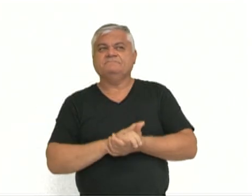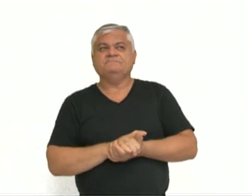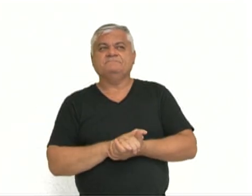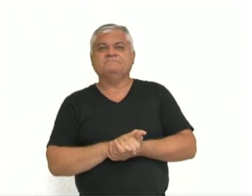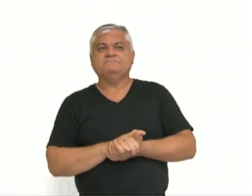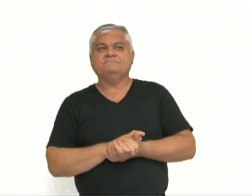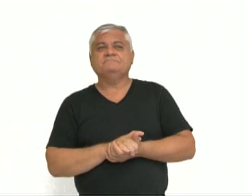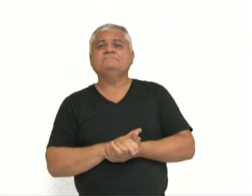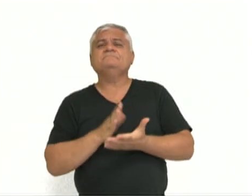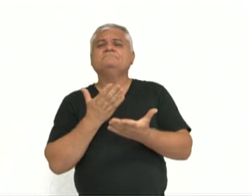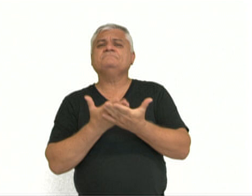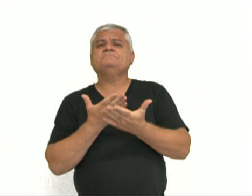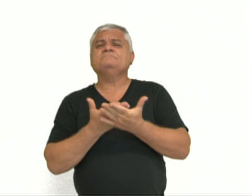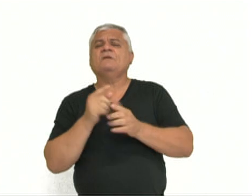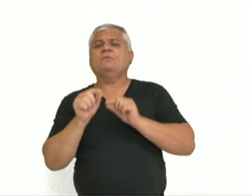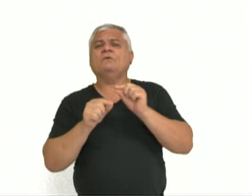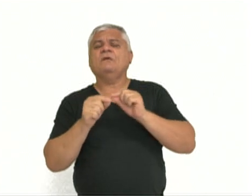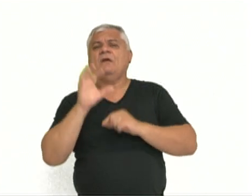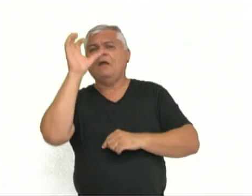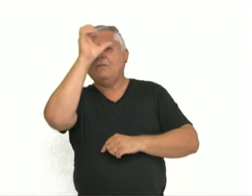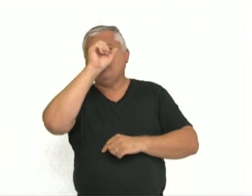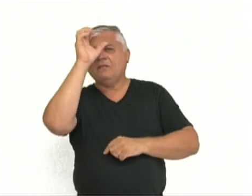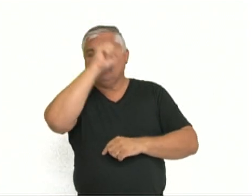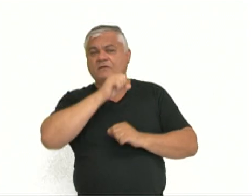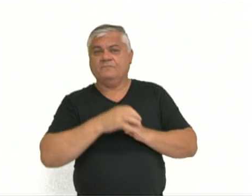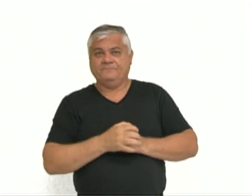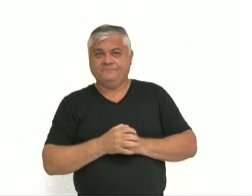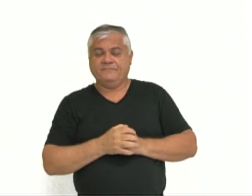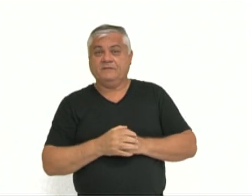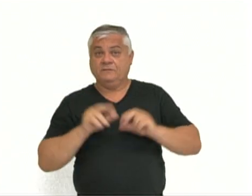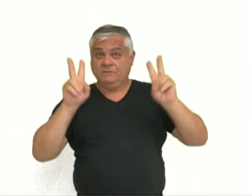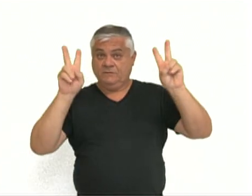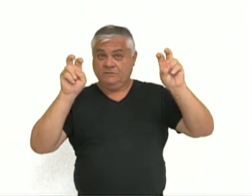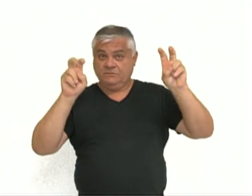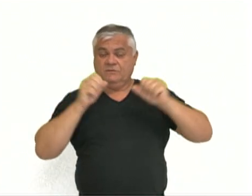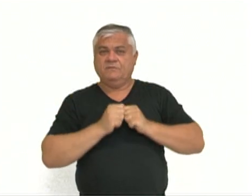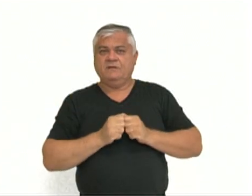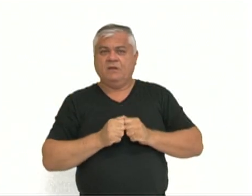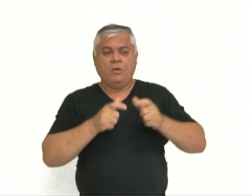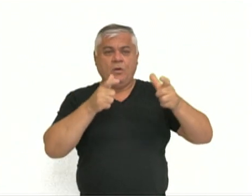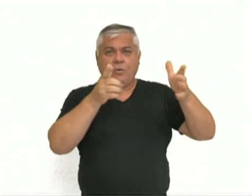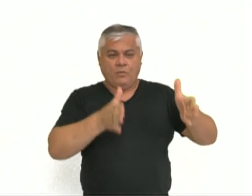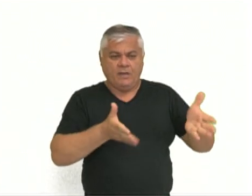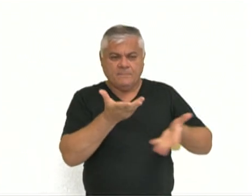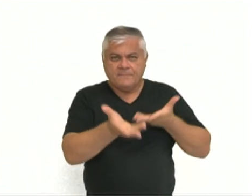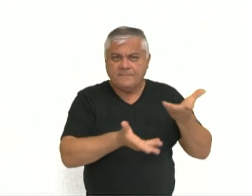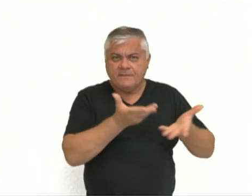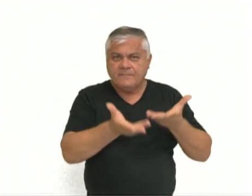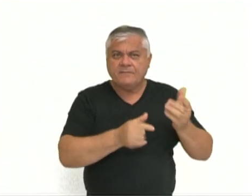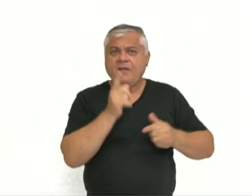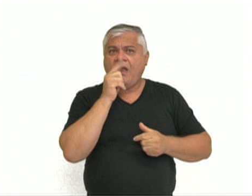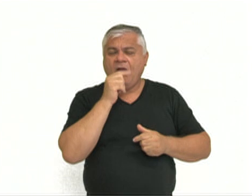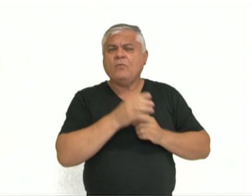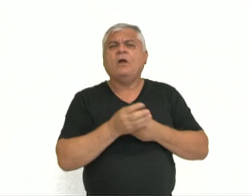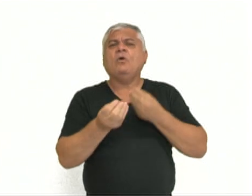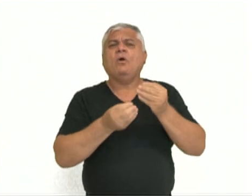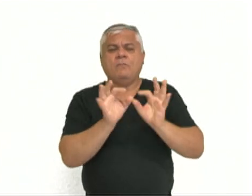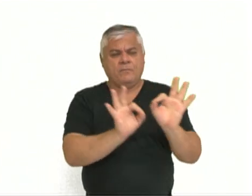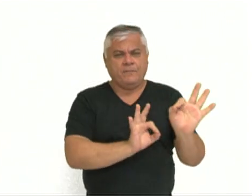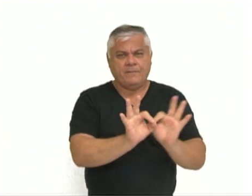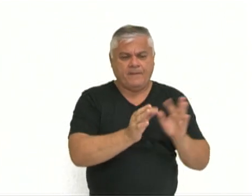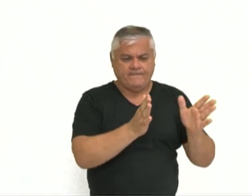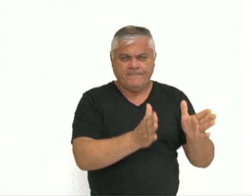aqui a nossa aula. O que nós vimos hoje, gente? Nós vimos um pouquinho sobre estações de tratamento de água. Como que elas se